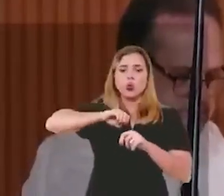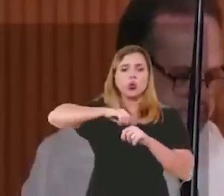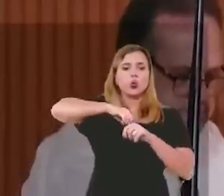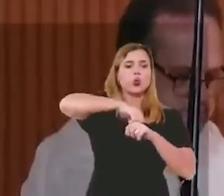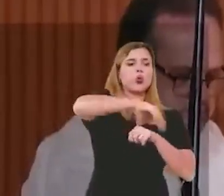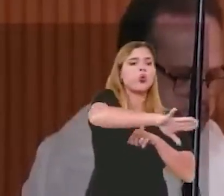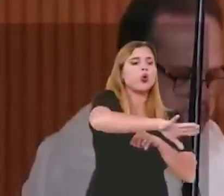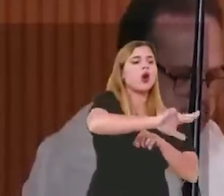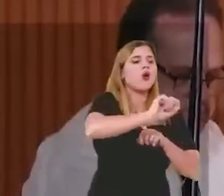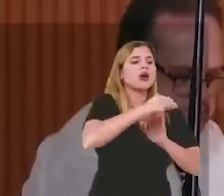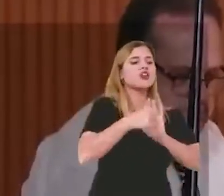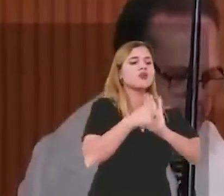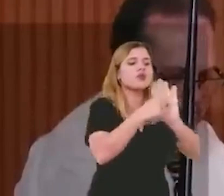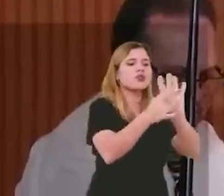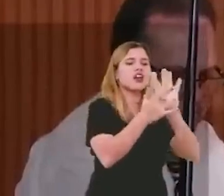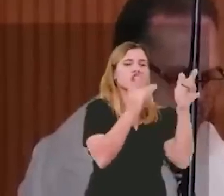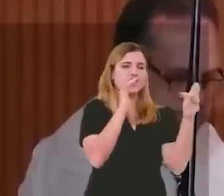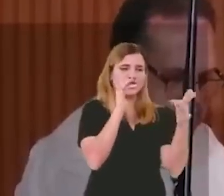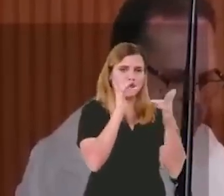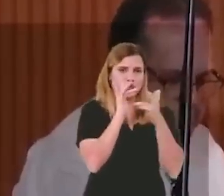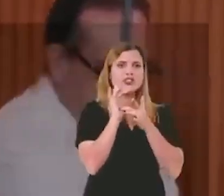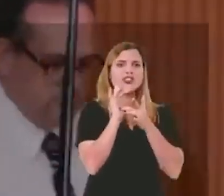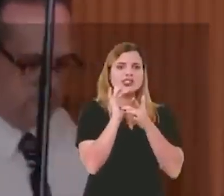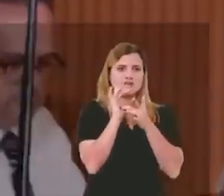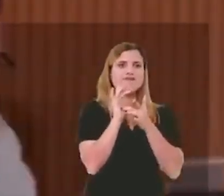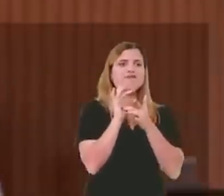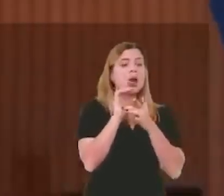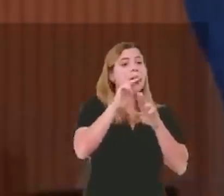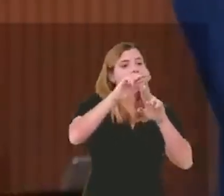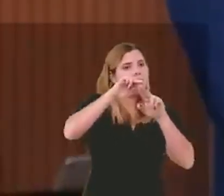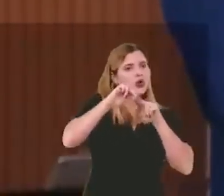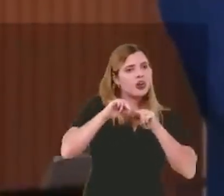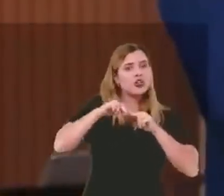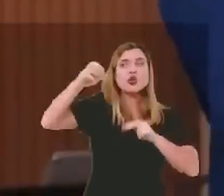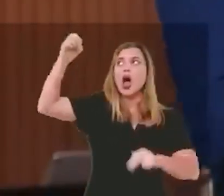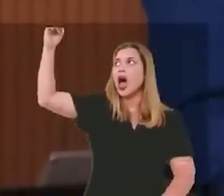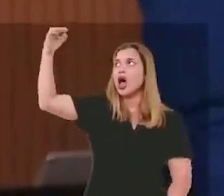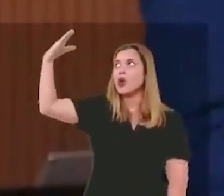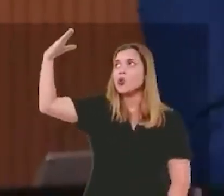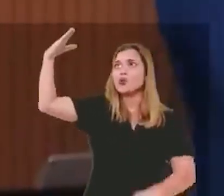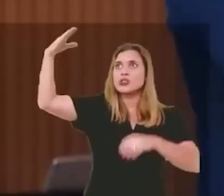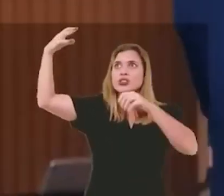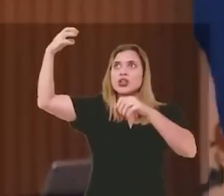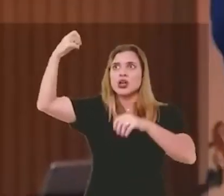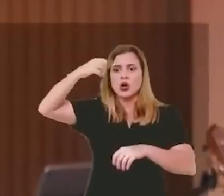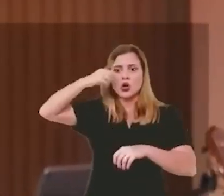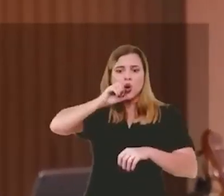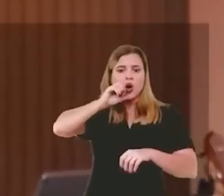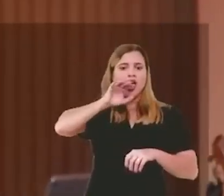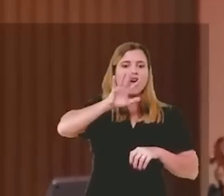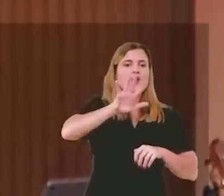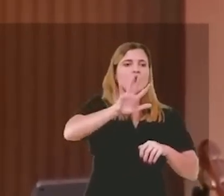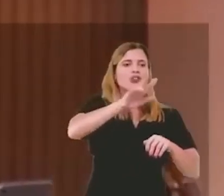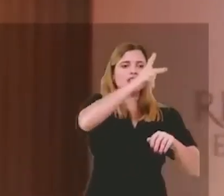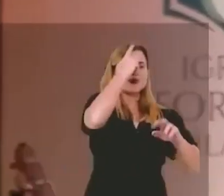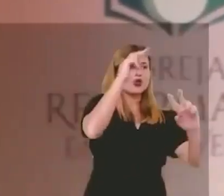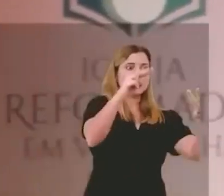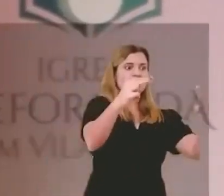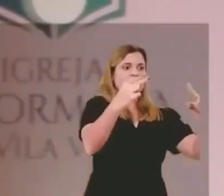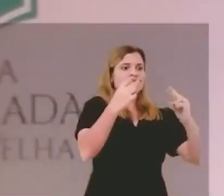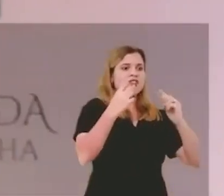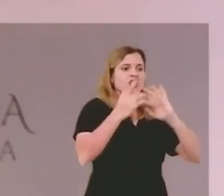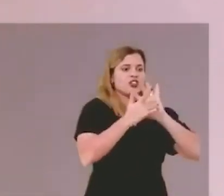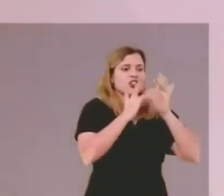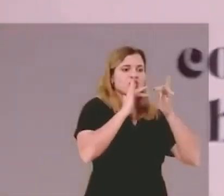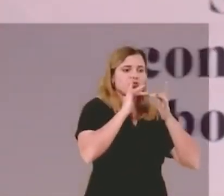isso para a igreja. Jesus nunca disse assim para a igreja: vós sois a ressurreição e a vida, quem crer em vós não morrerá eternamente. Ele nunca disse isso para a